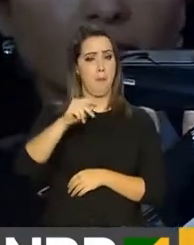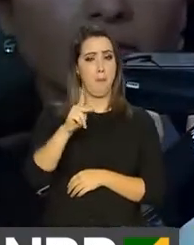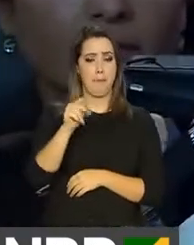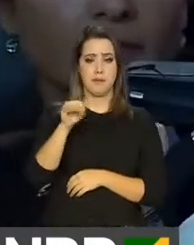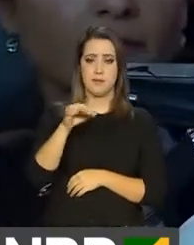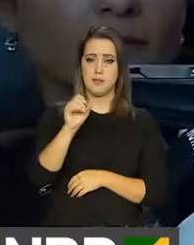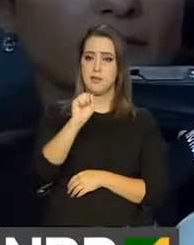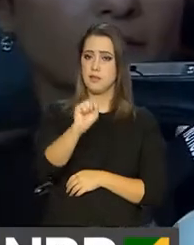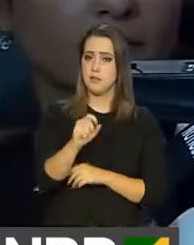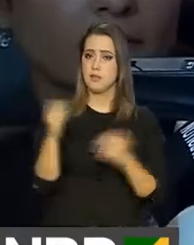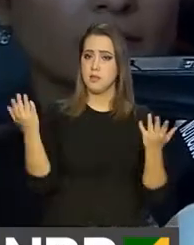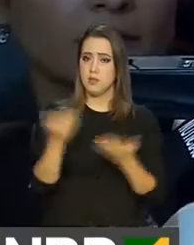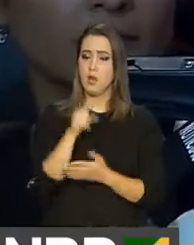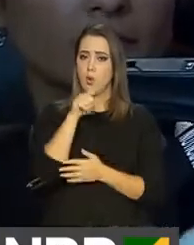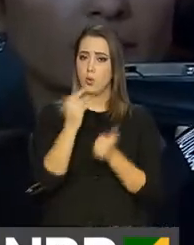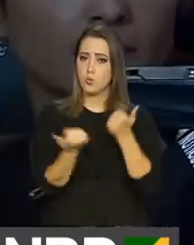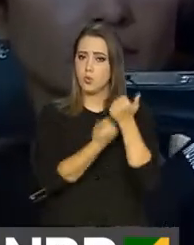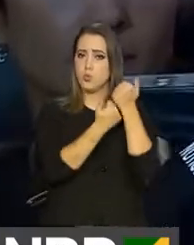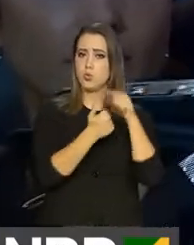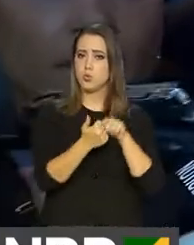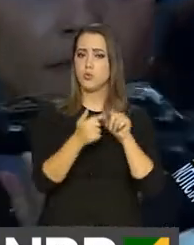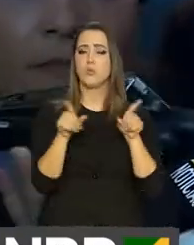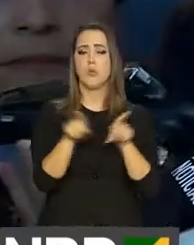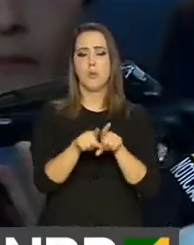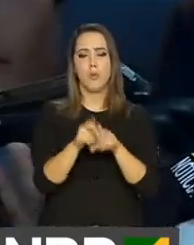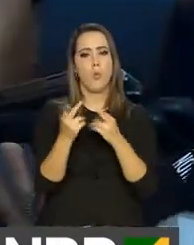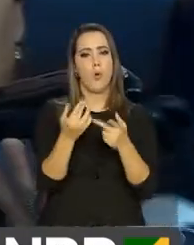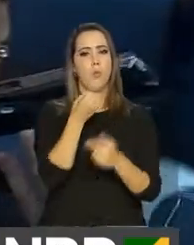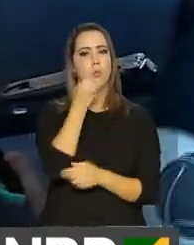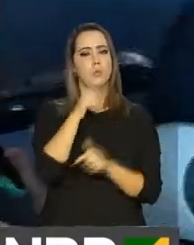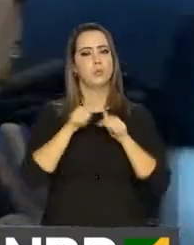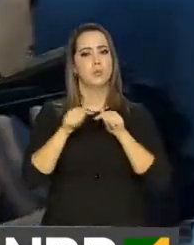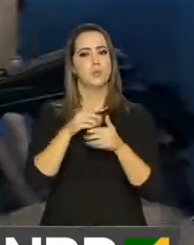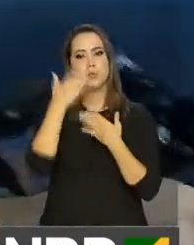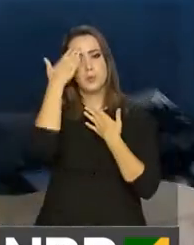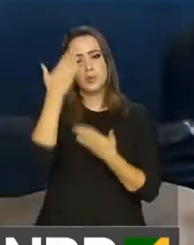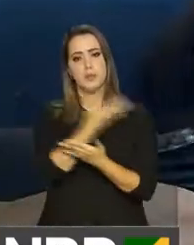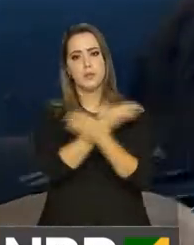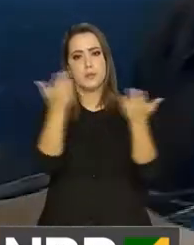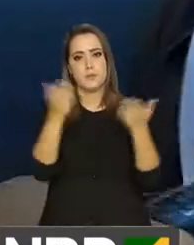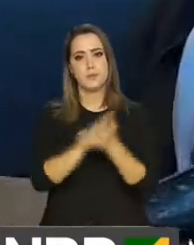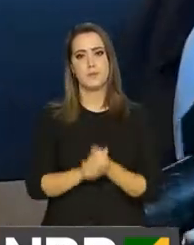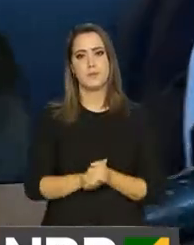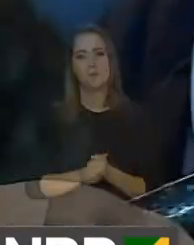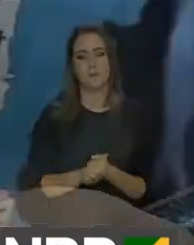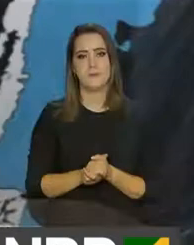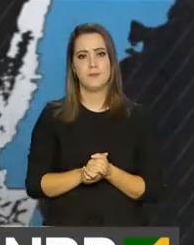período e agora o Marum, quando assumir, igualmente fará um bom trabalho. Muito obrigado a vocês.